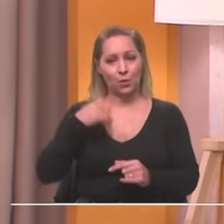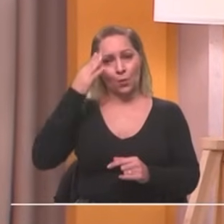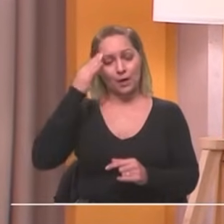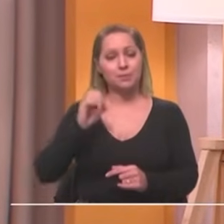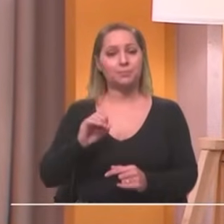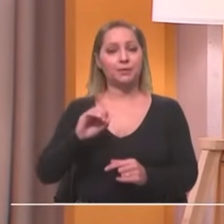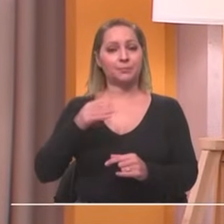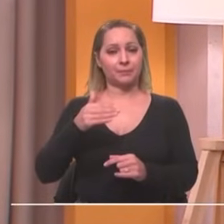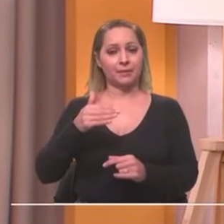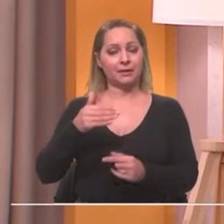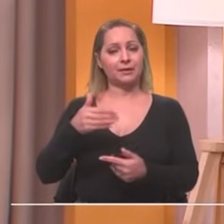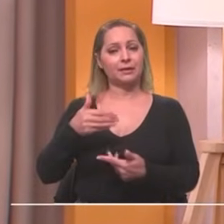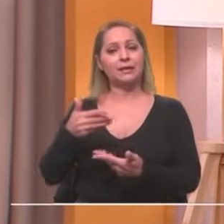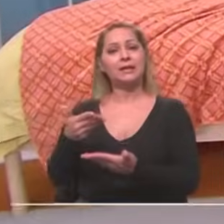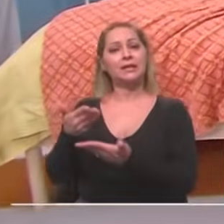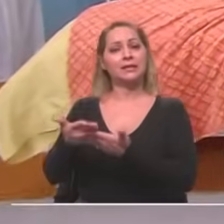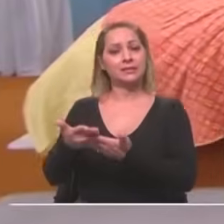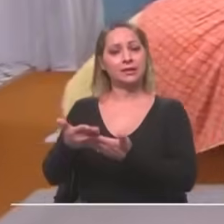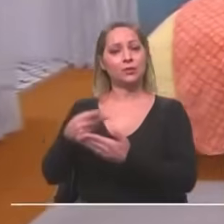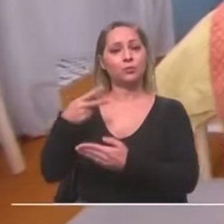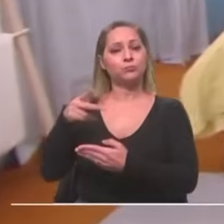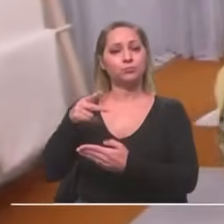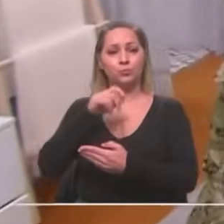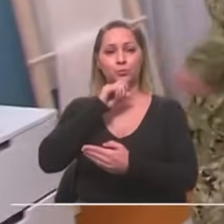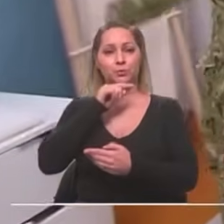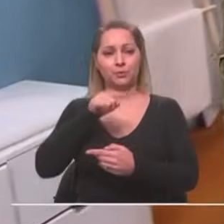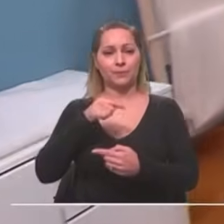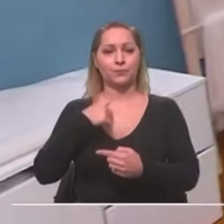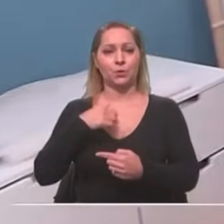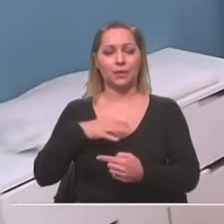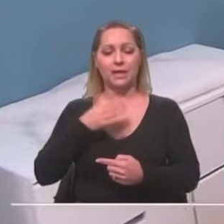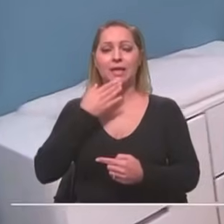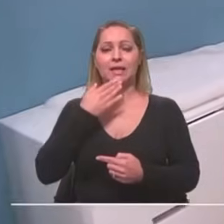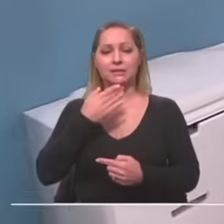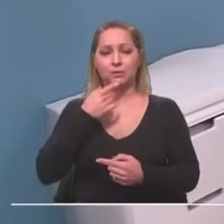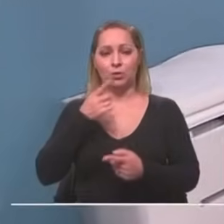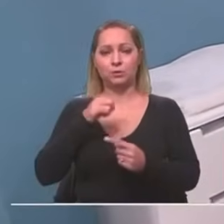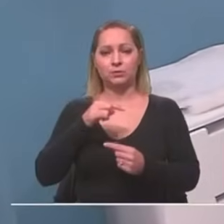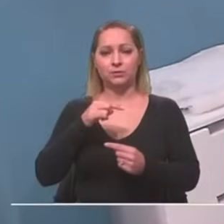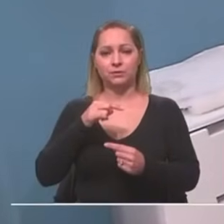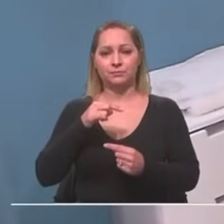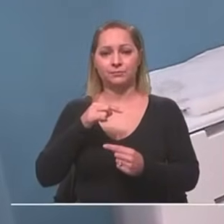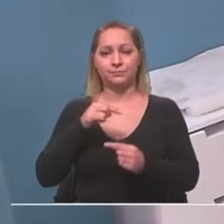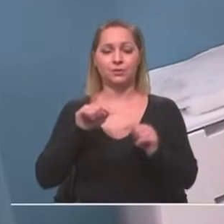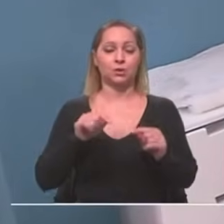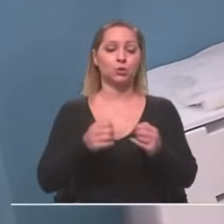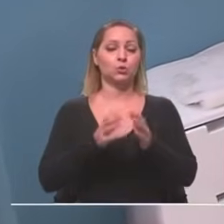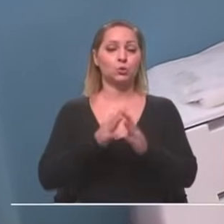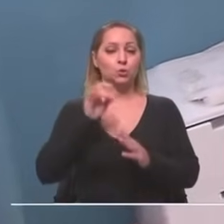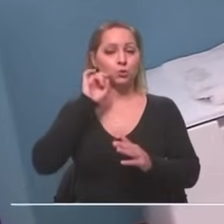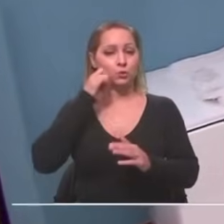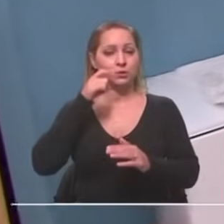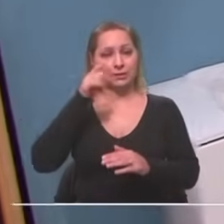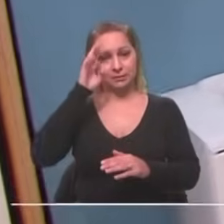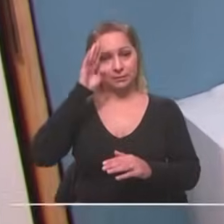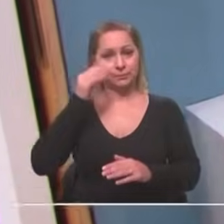abriram as portas a uma câmara de televisão. Portanto, agradecer mais uma vez a todo o Exército. E acho que todos nós temos esta curiosidade de ver como é que as coisas